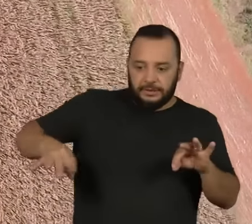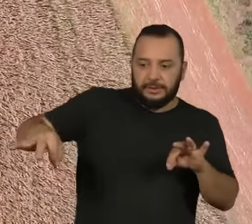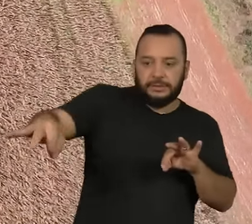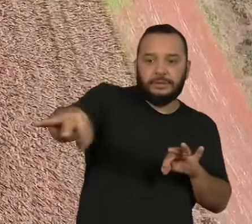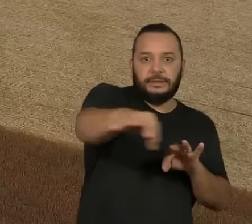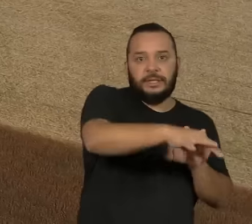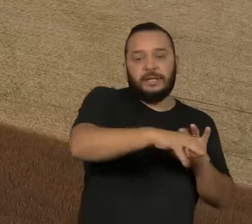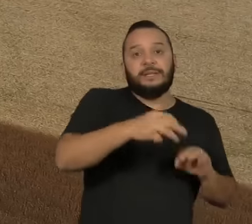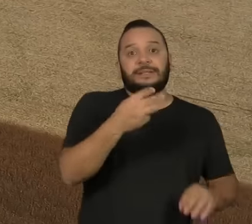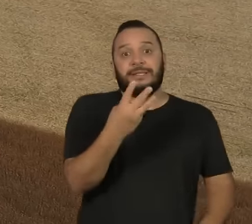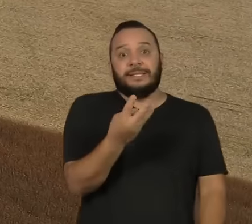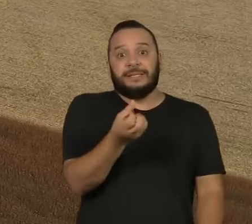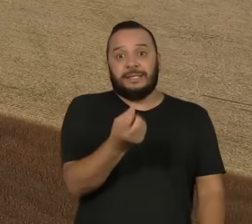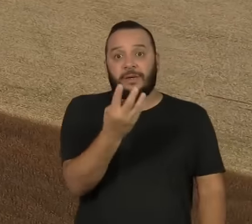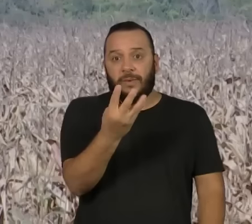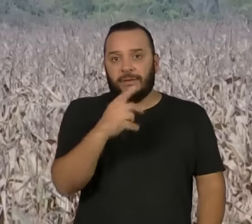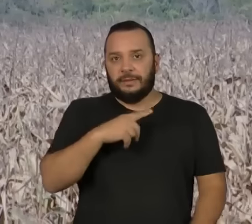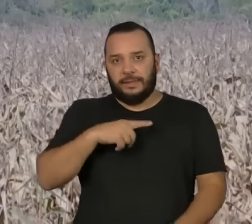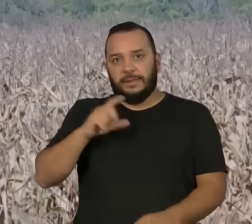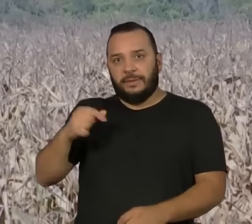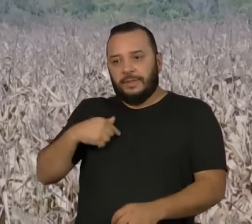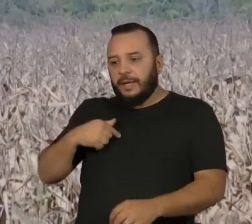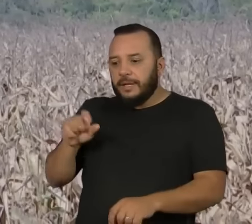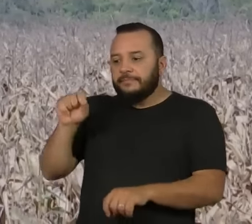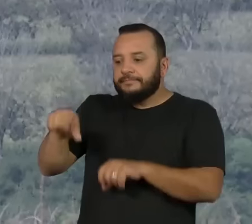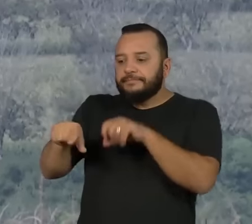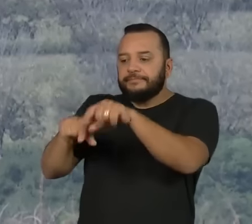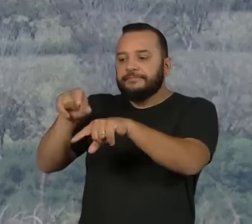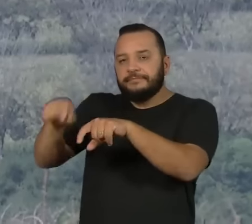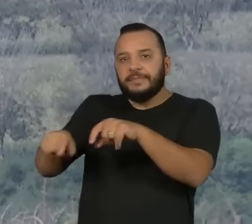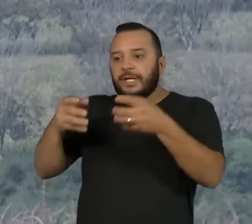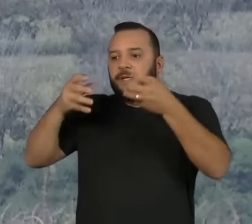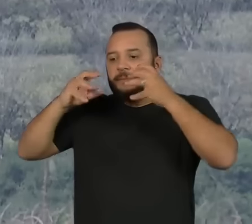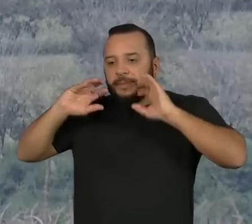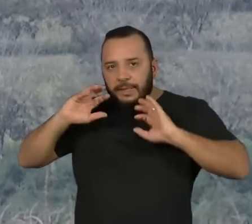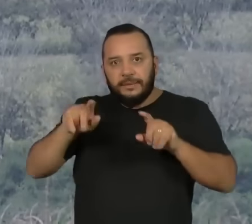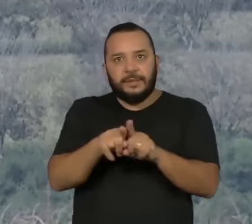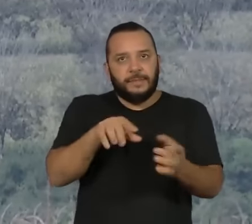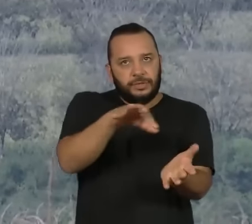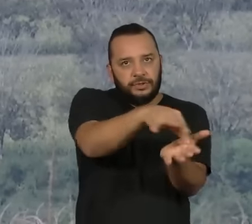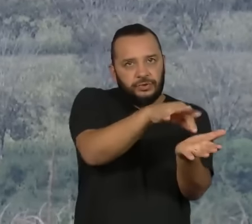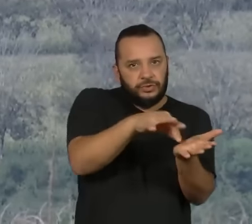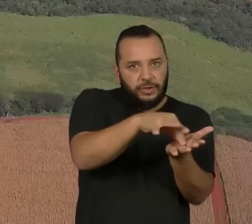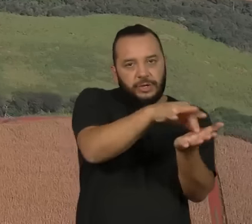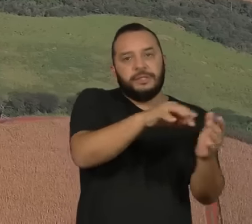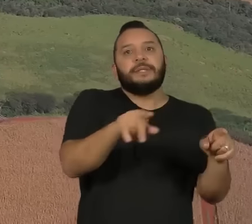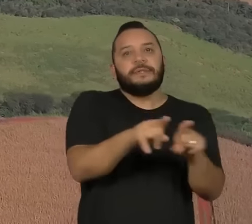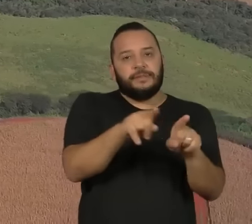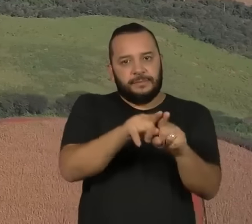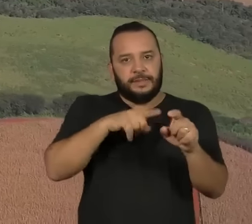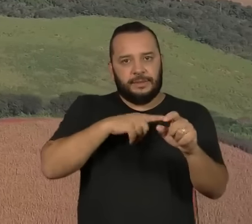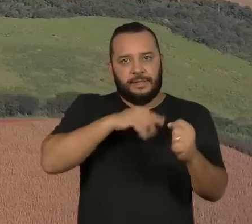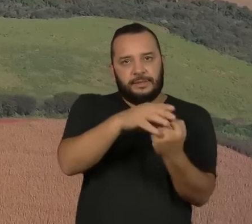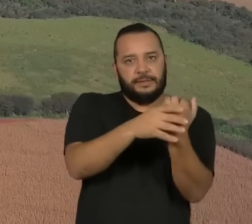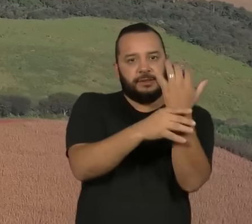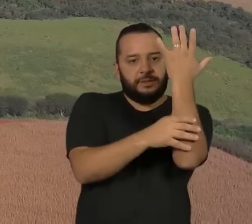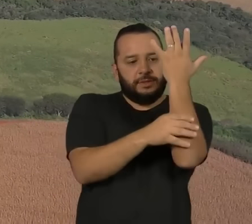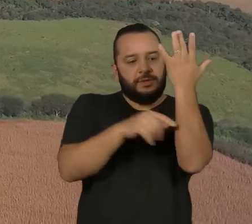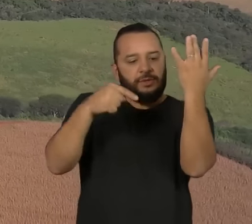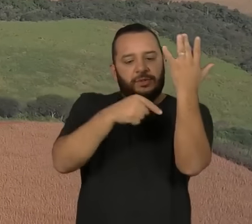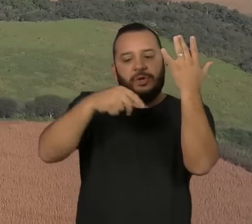hectares, onde se planta soja alternada com milho, e Nogueiras para a produção de noz pecã, é vizinha do Parque